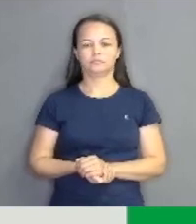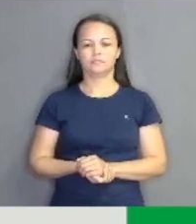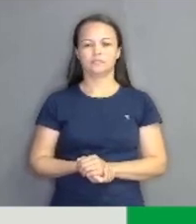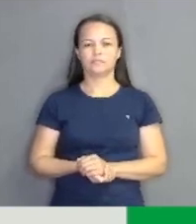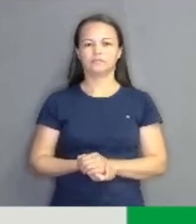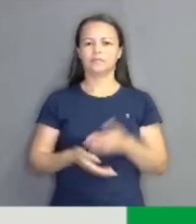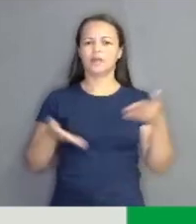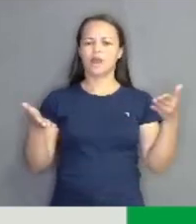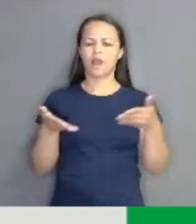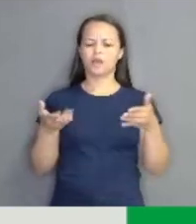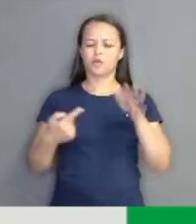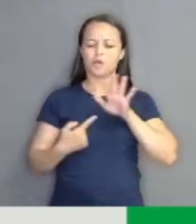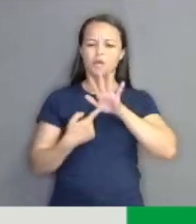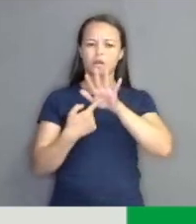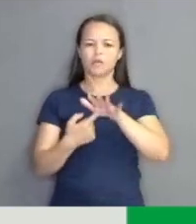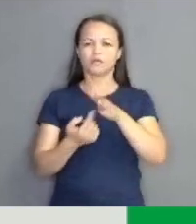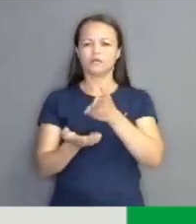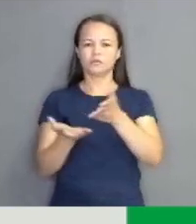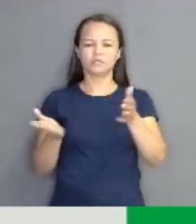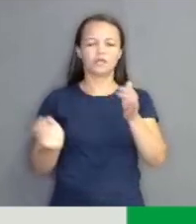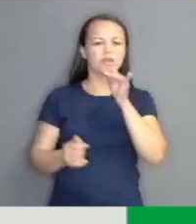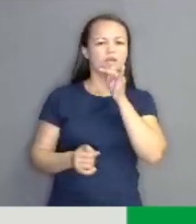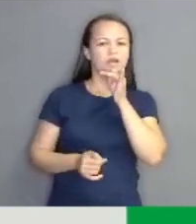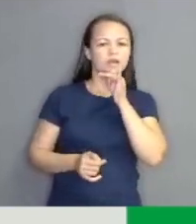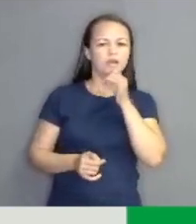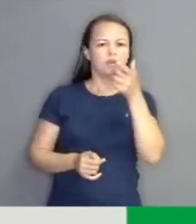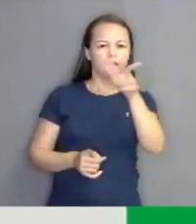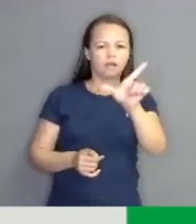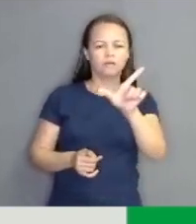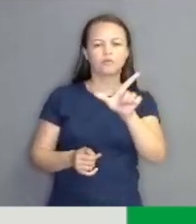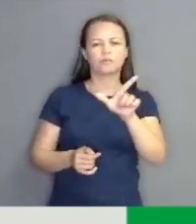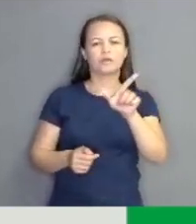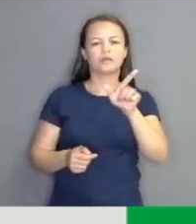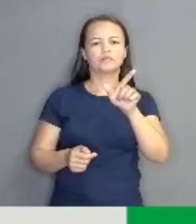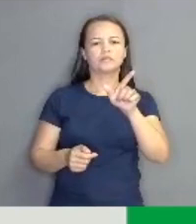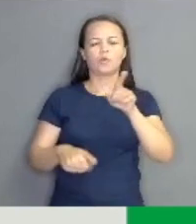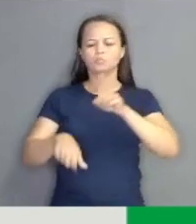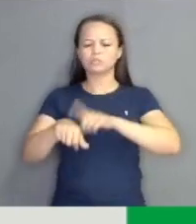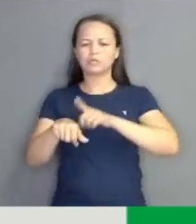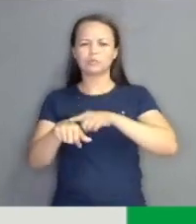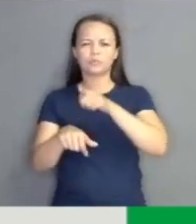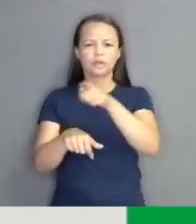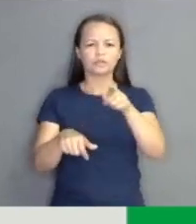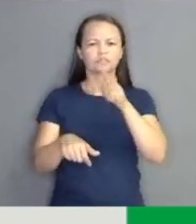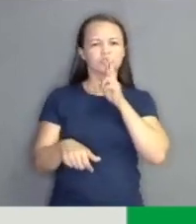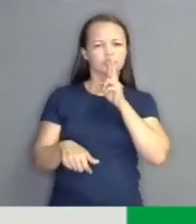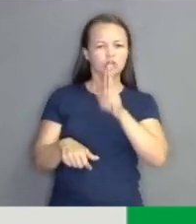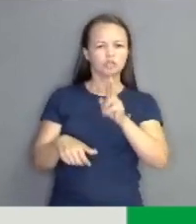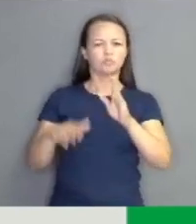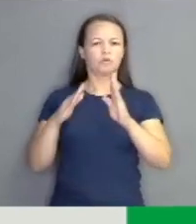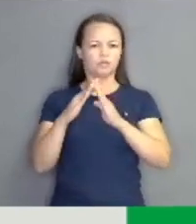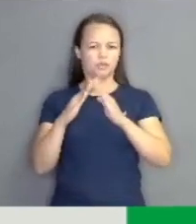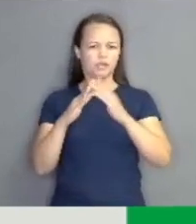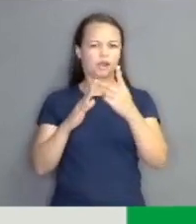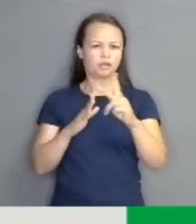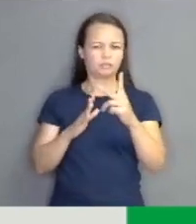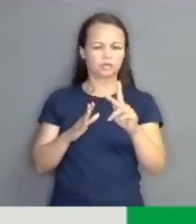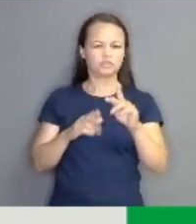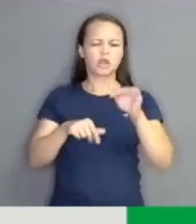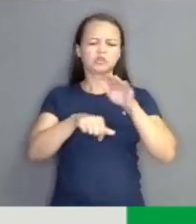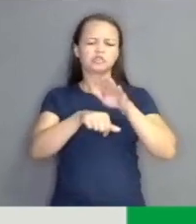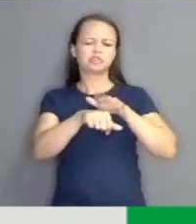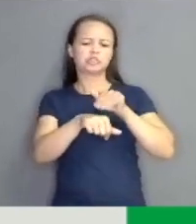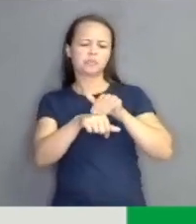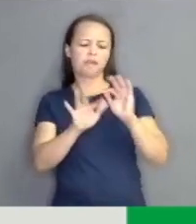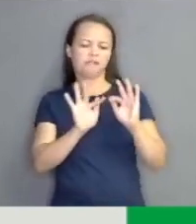Agora eu trago para vocês outro exemplo, que a gente vai dar um tempinho para que vocês façam aí em casa, tá certo? Chama aí